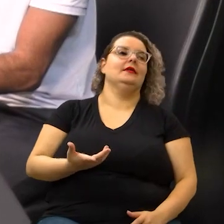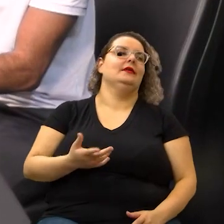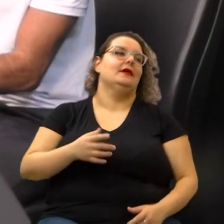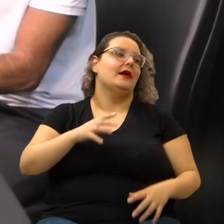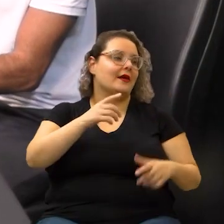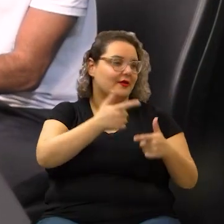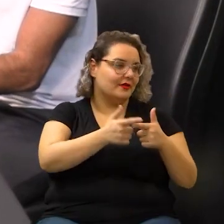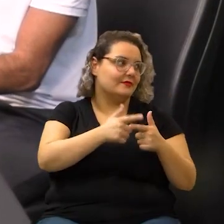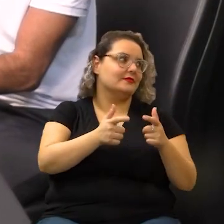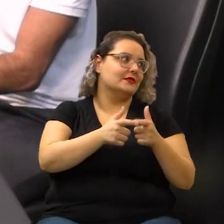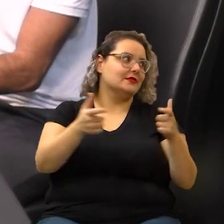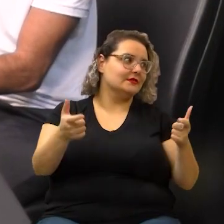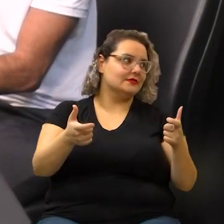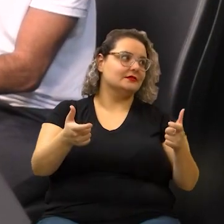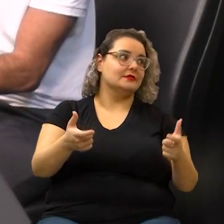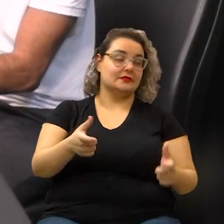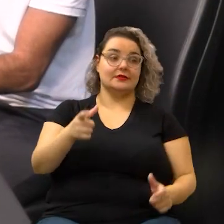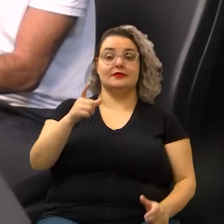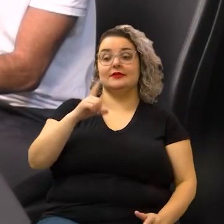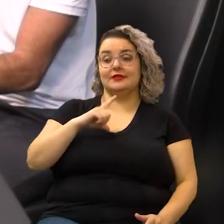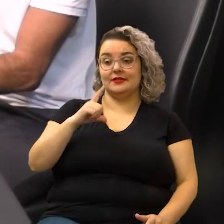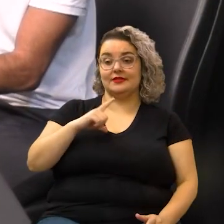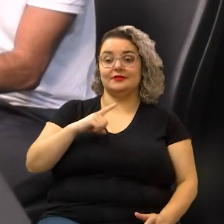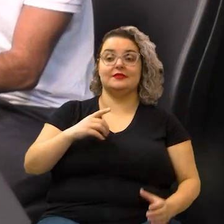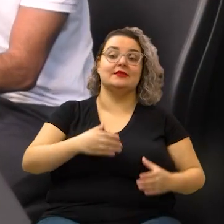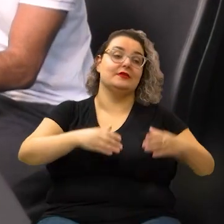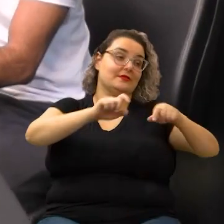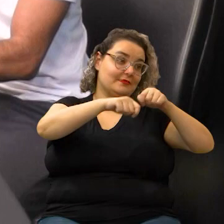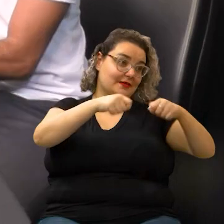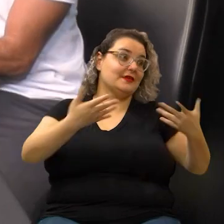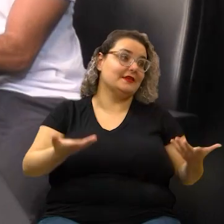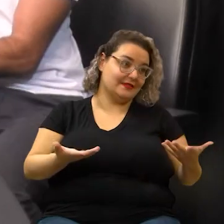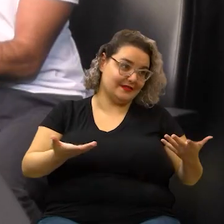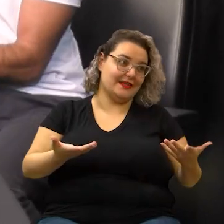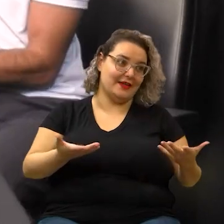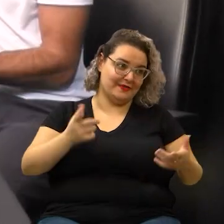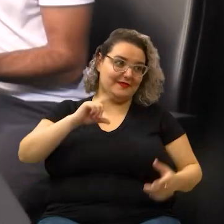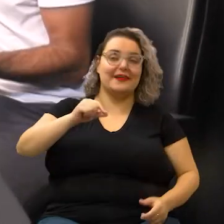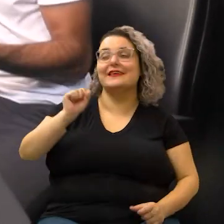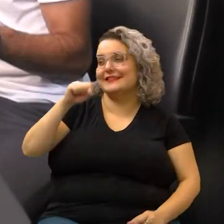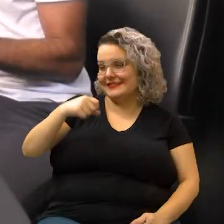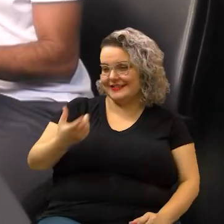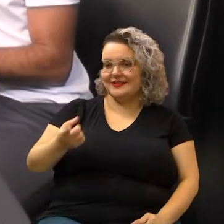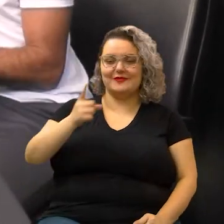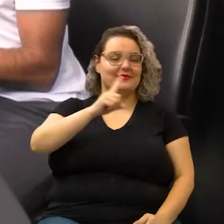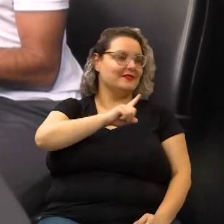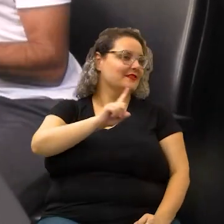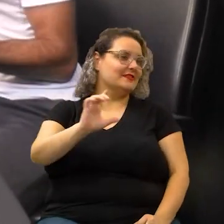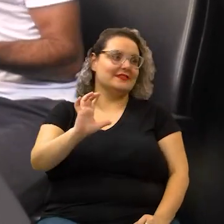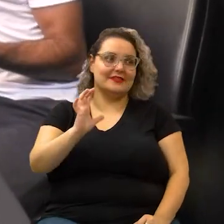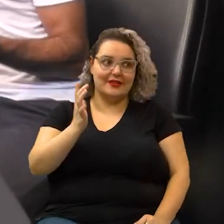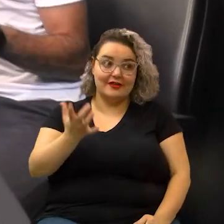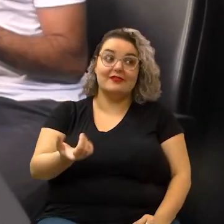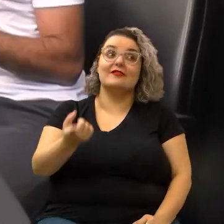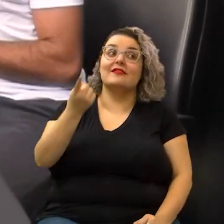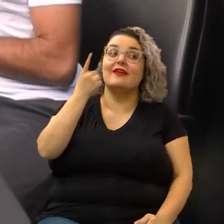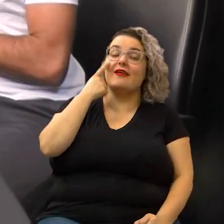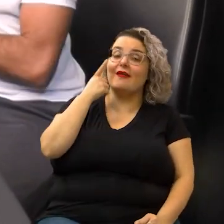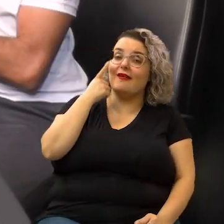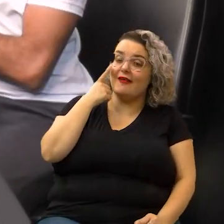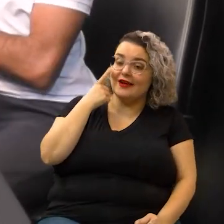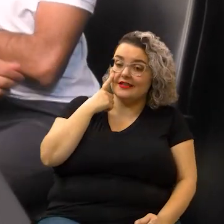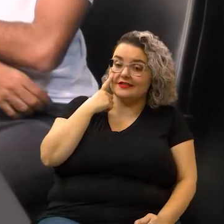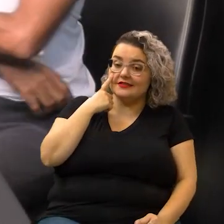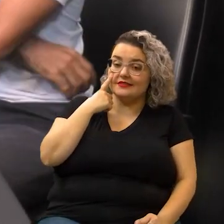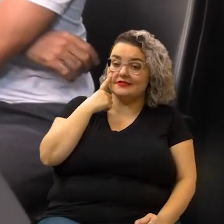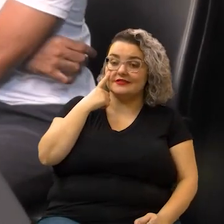pretos embora e vai. Pronto. Mas agora tinha que ter mais saco para levar embora, né? Tinha que levar o mas isso, gente, não aconteceu, né?